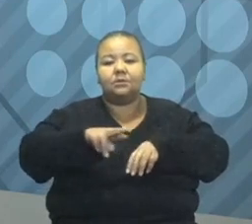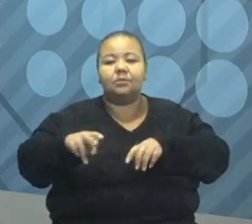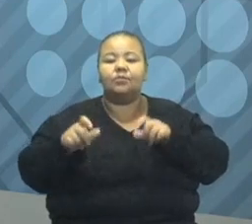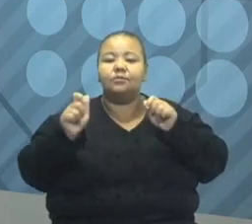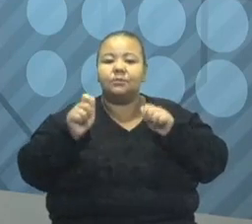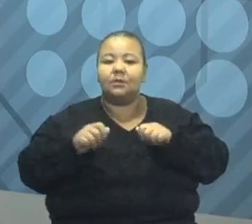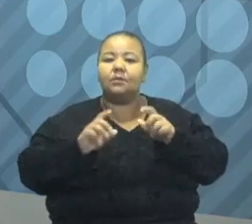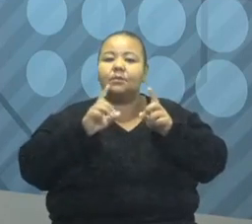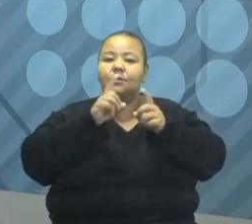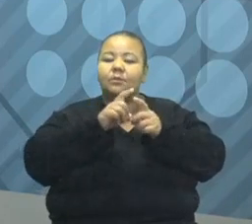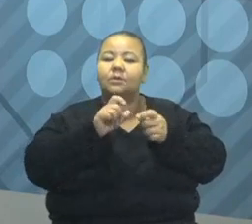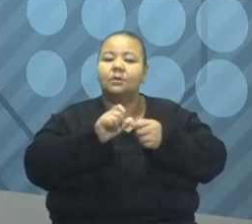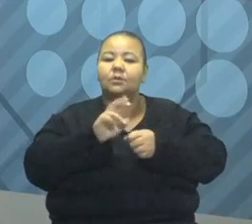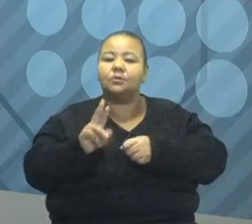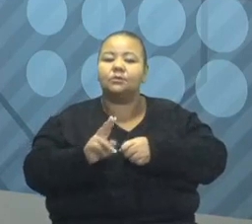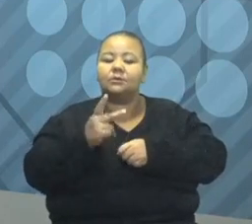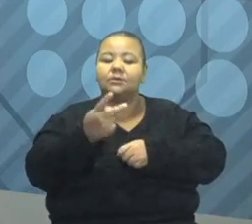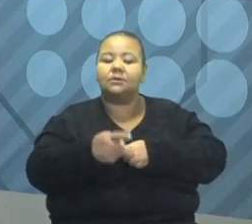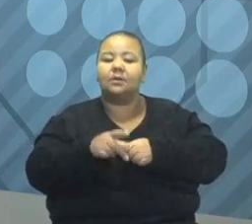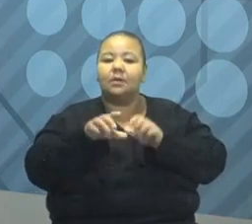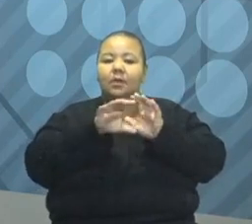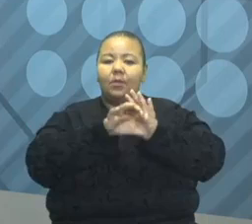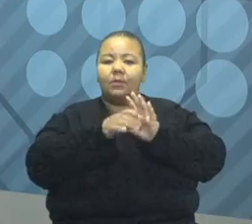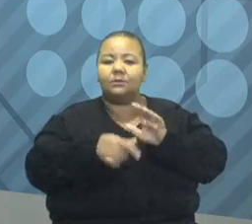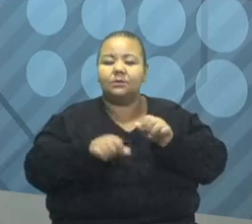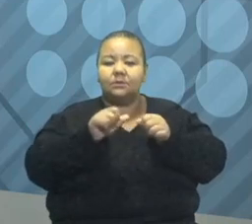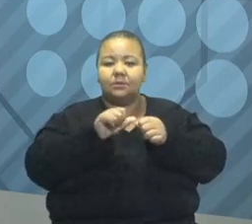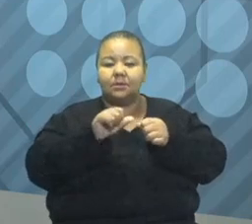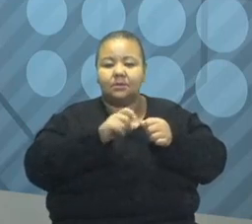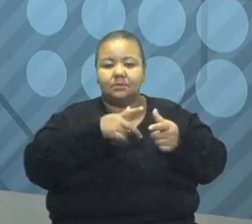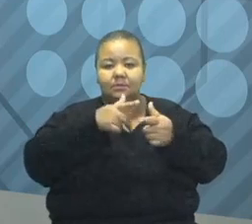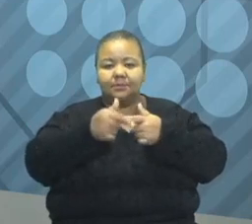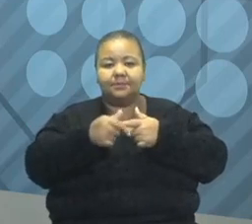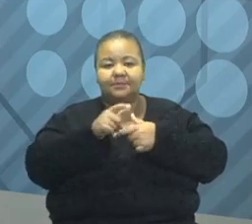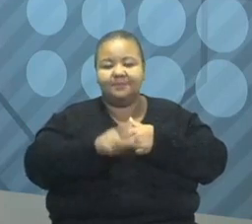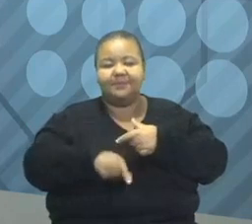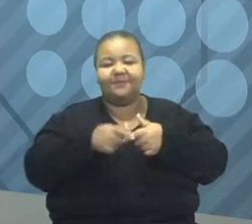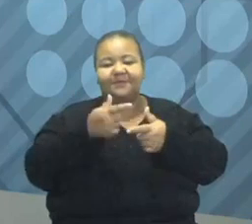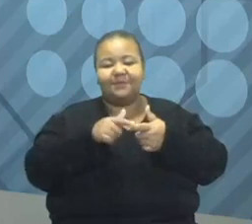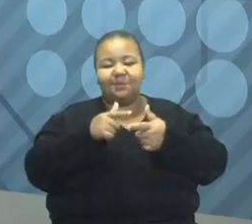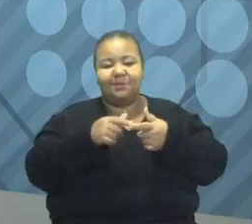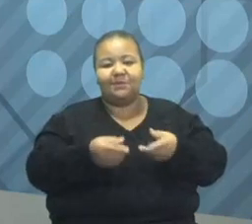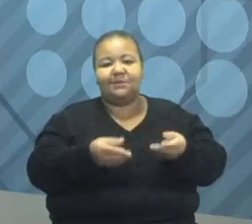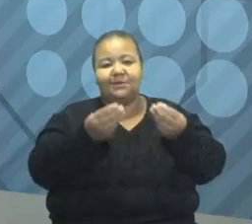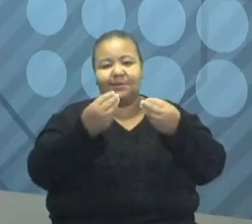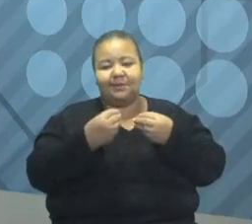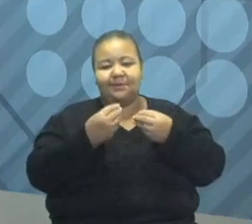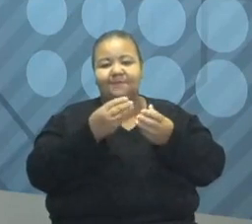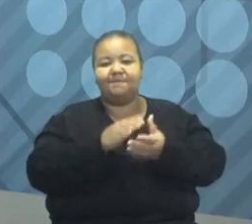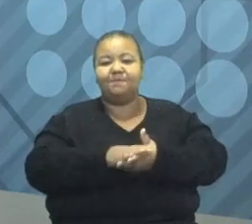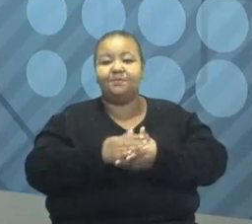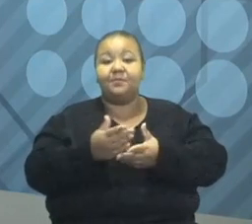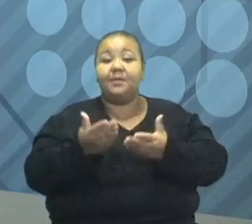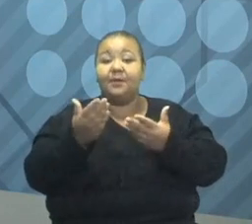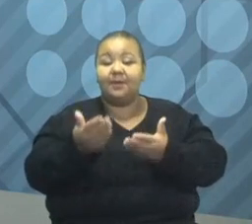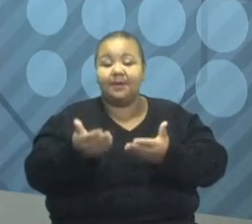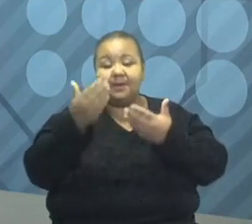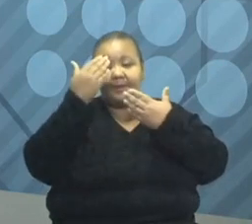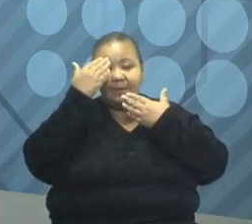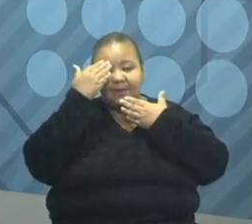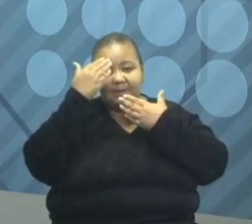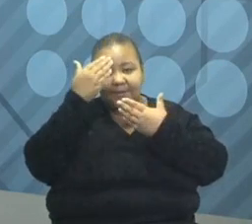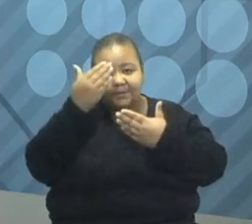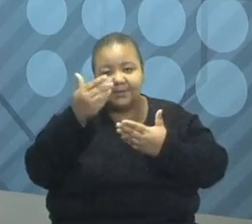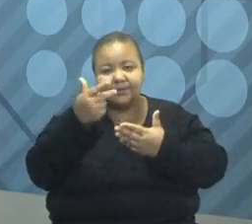nos deparar e ter que recorrer a estes conceitos para resolver diversas situações que nos são apresentadas. Então, eu gostaria de agradecer